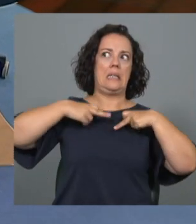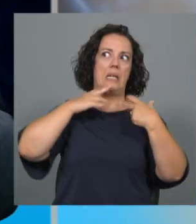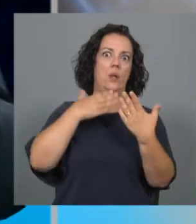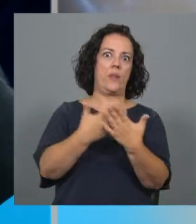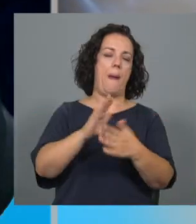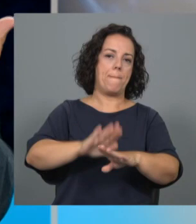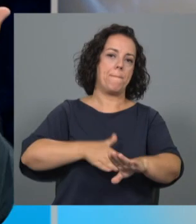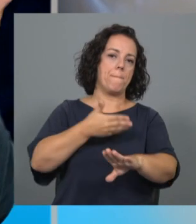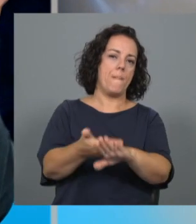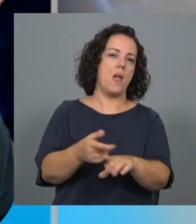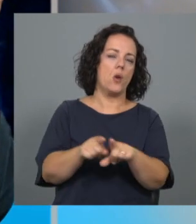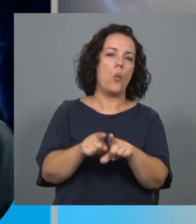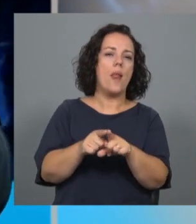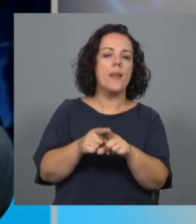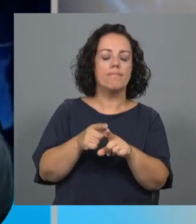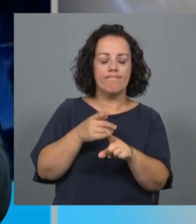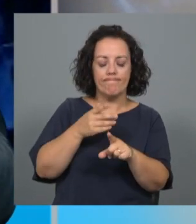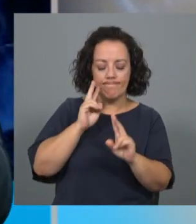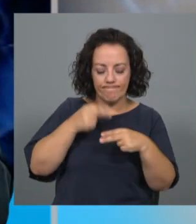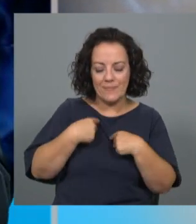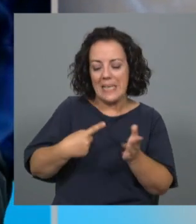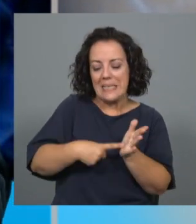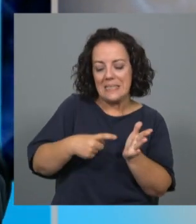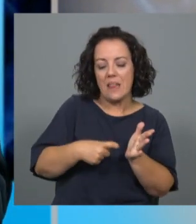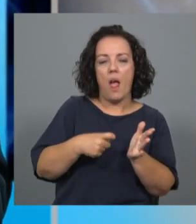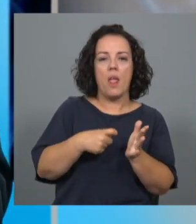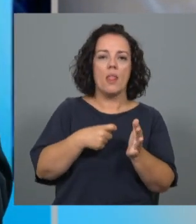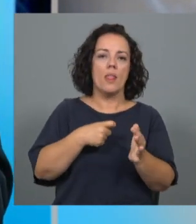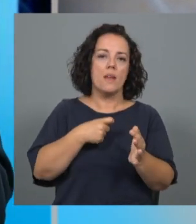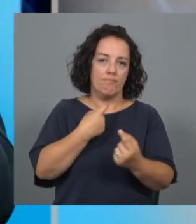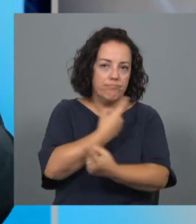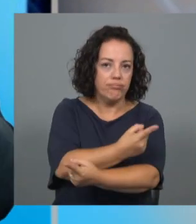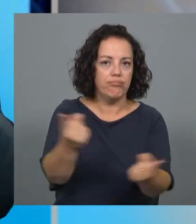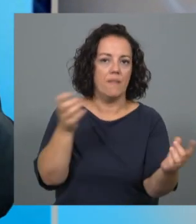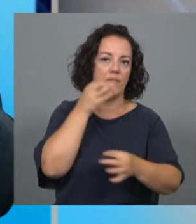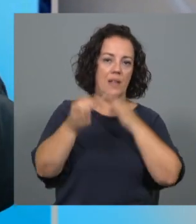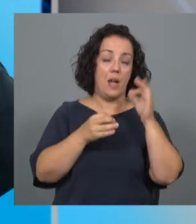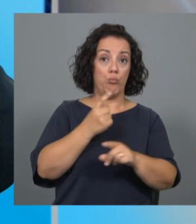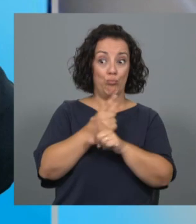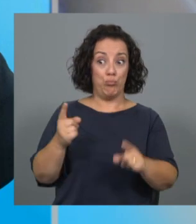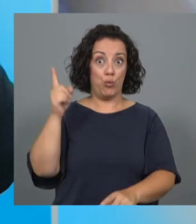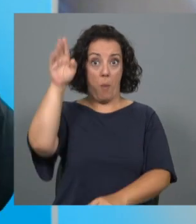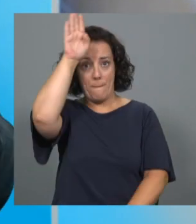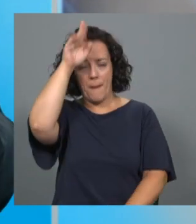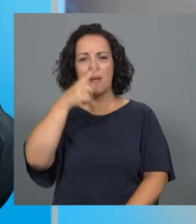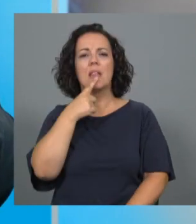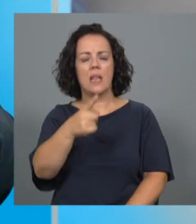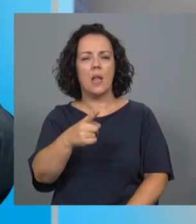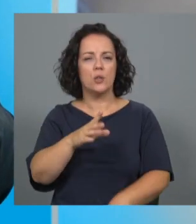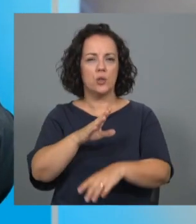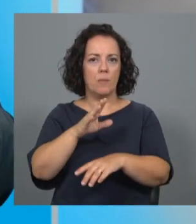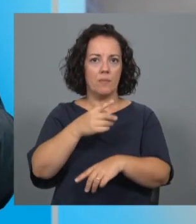a necessidade de falar. O Papa disse que o anúncio não é o resultado de um